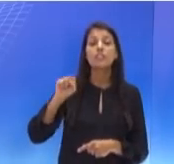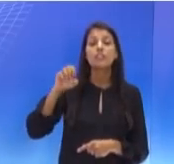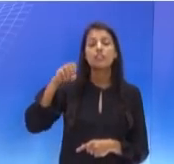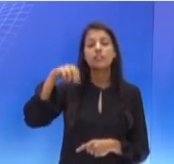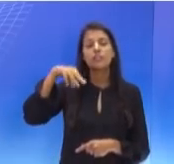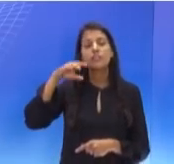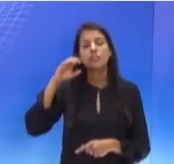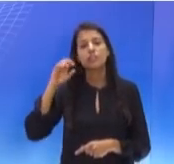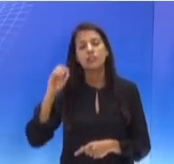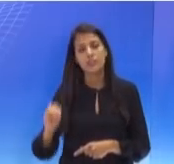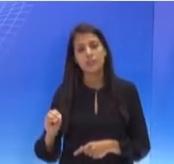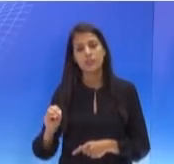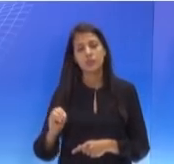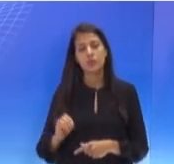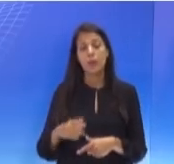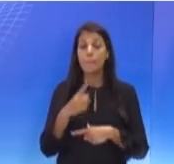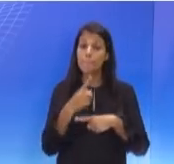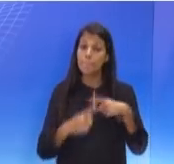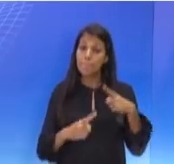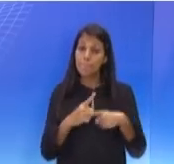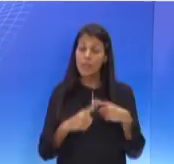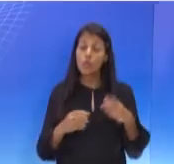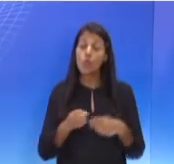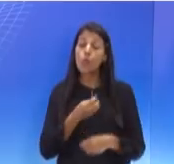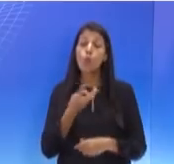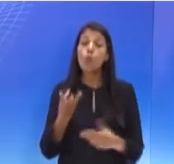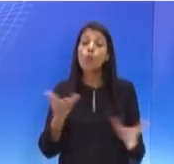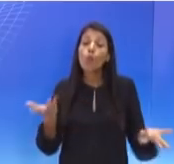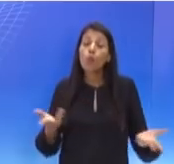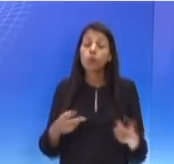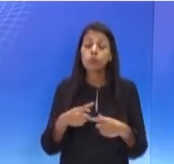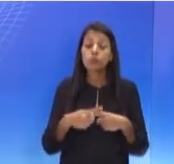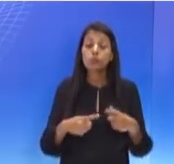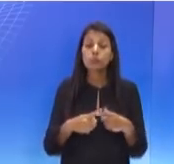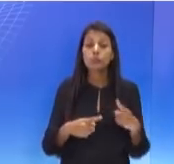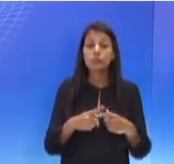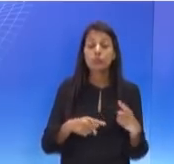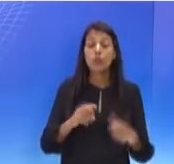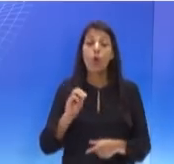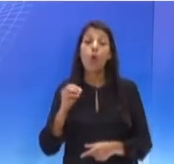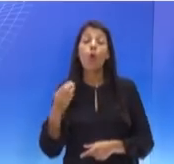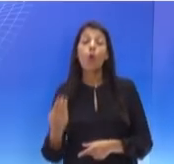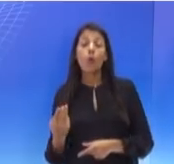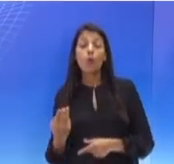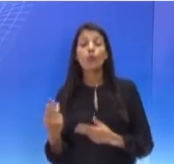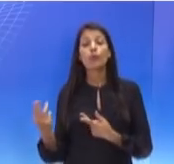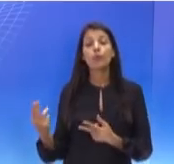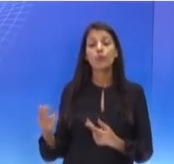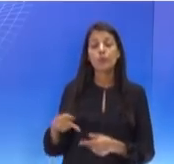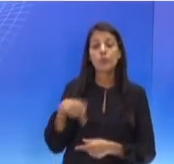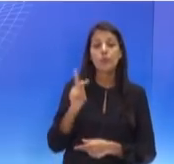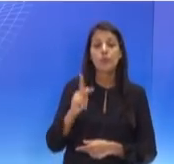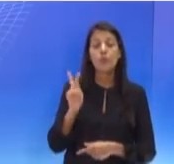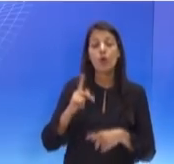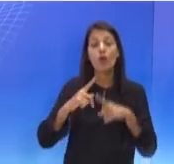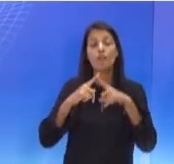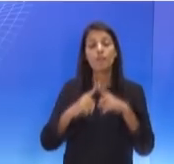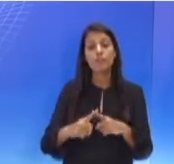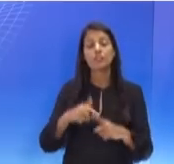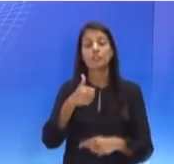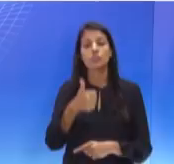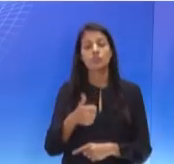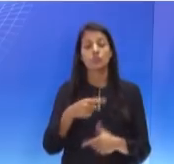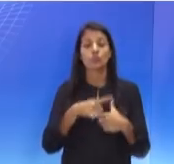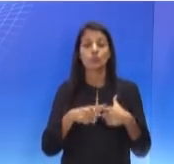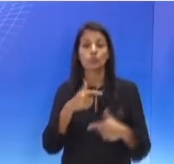aí na questão, ó, meio. Ou seja, K dividido por 2, porque nós vamos ter K vezes 1 dá K dividido